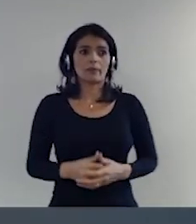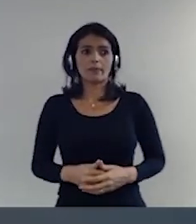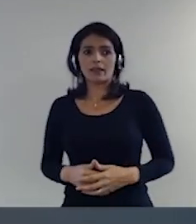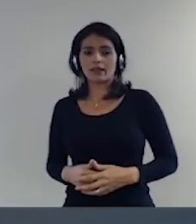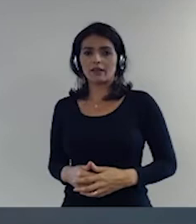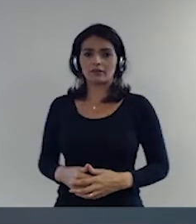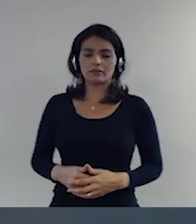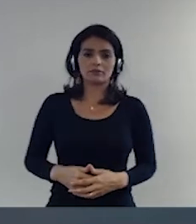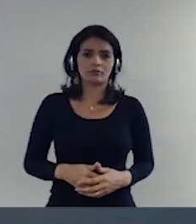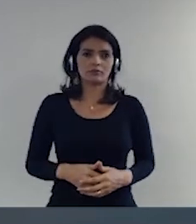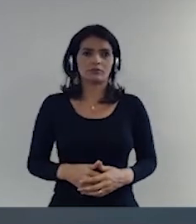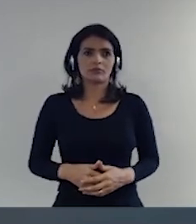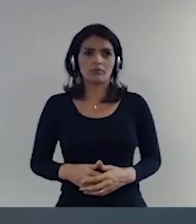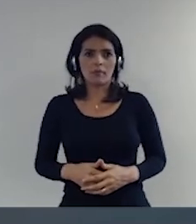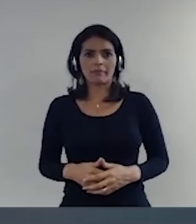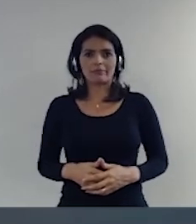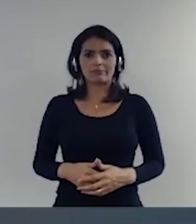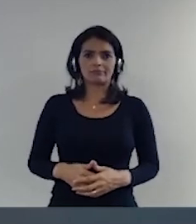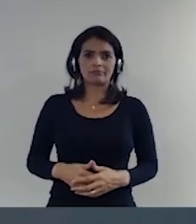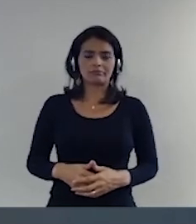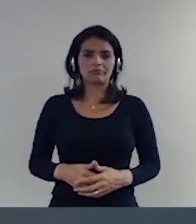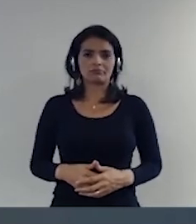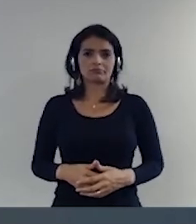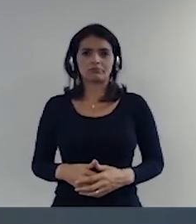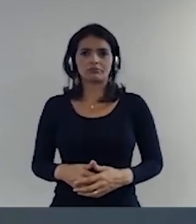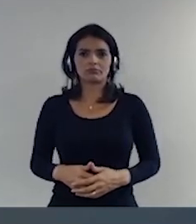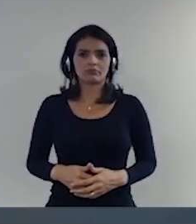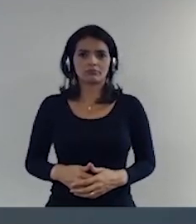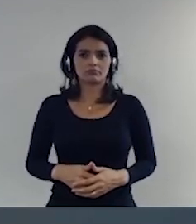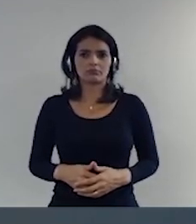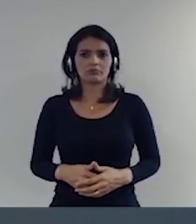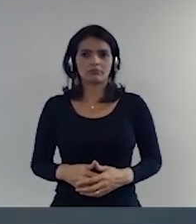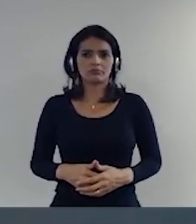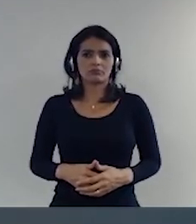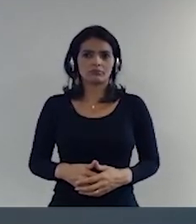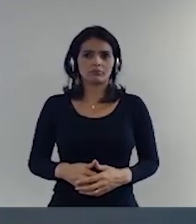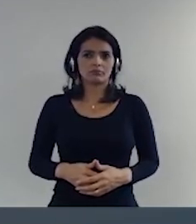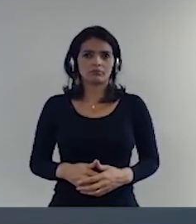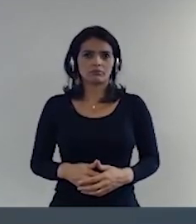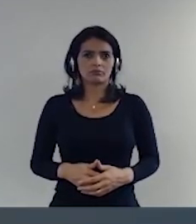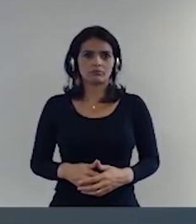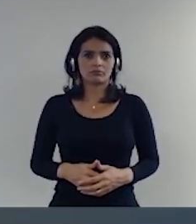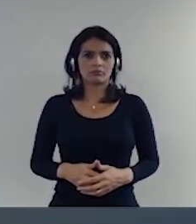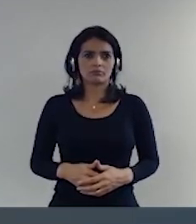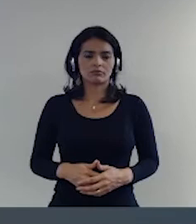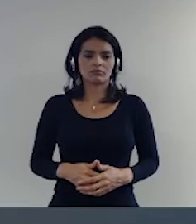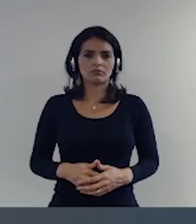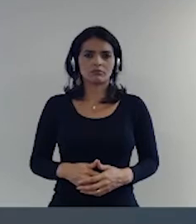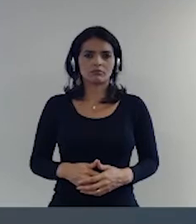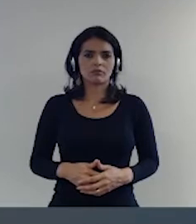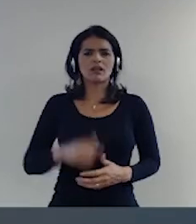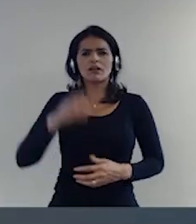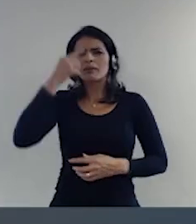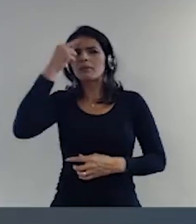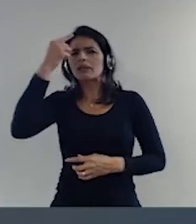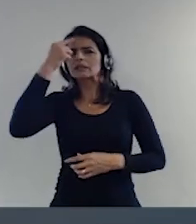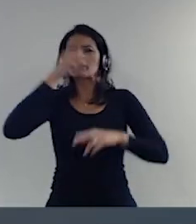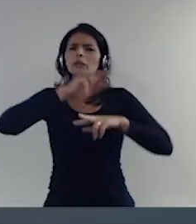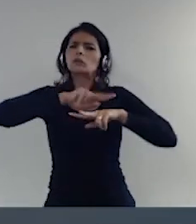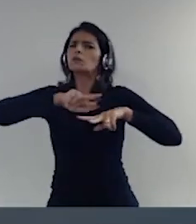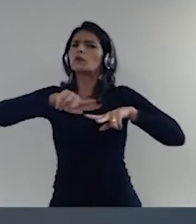se perdeu, num certo sentido, uma clareza, até eu diria quase uma homogeneidade de pensamento,